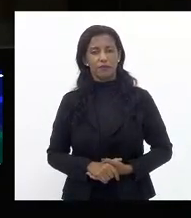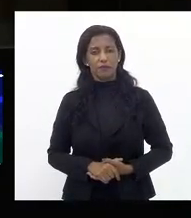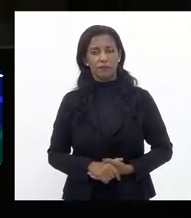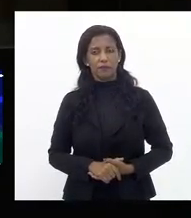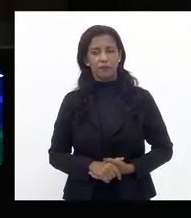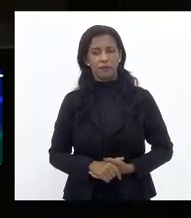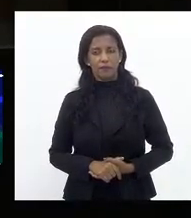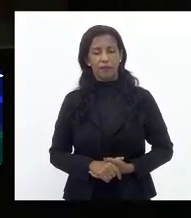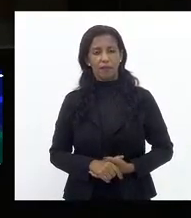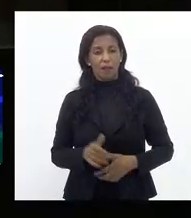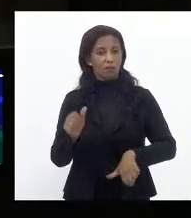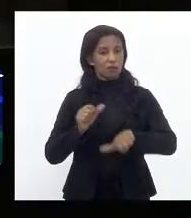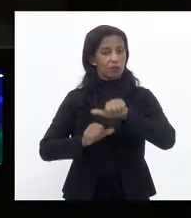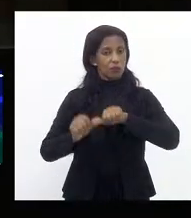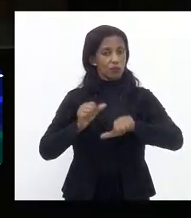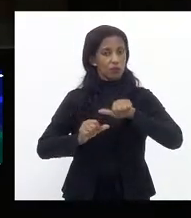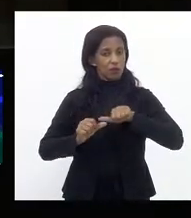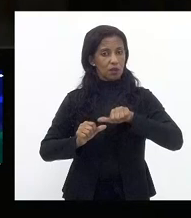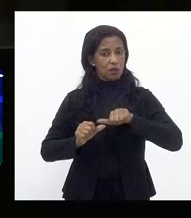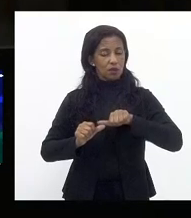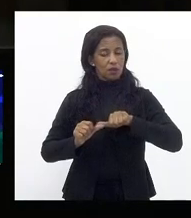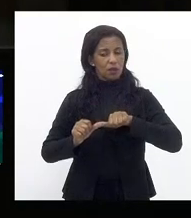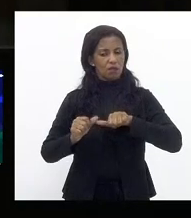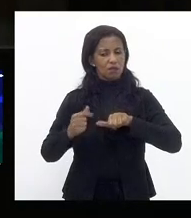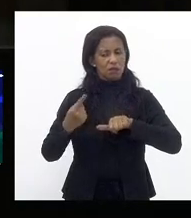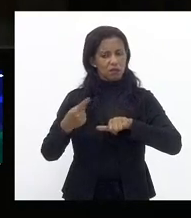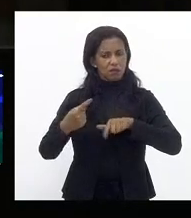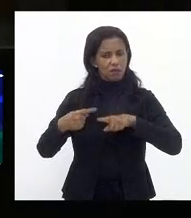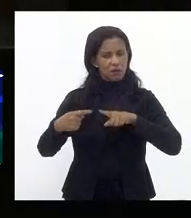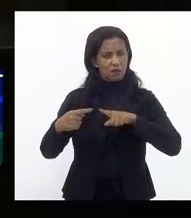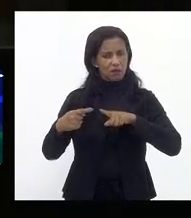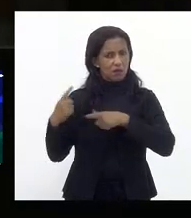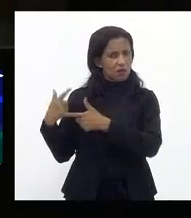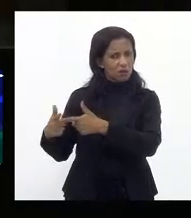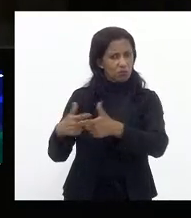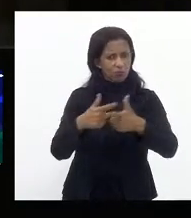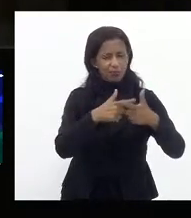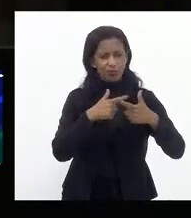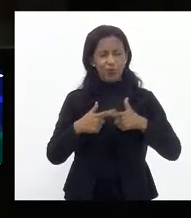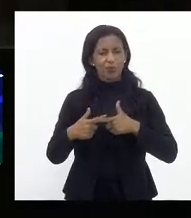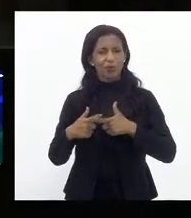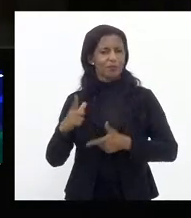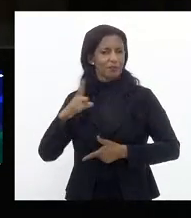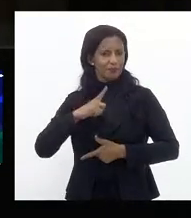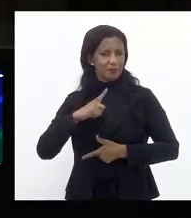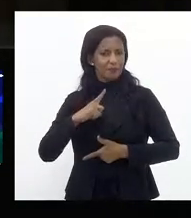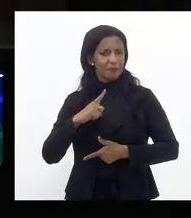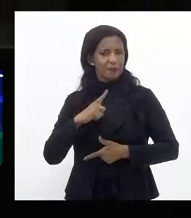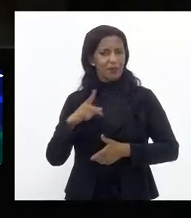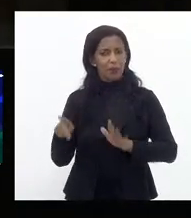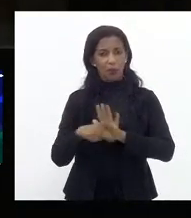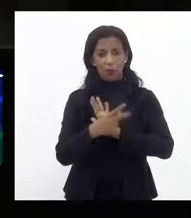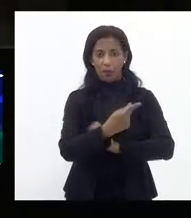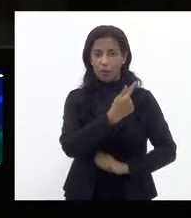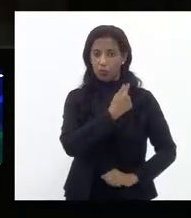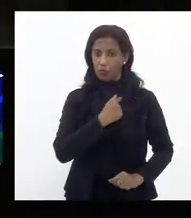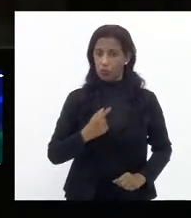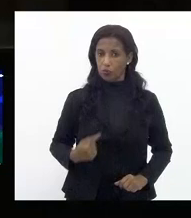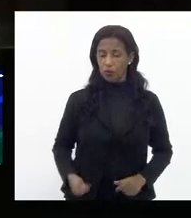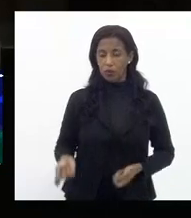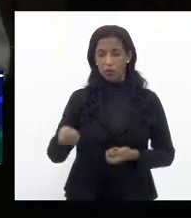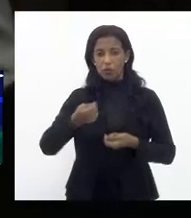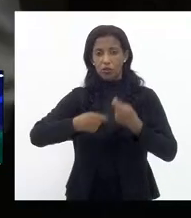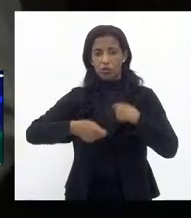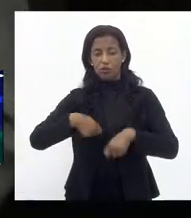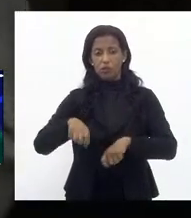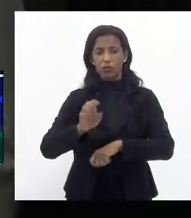a reversão desta tendência que existe atualmente por parte do governador de administrar